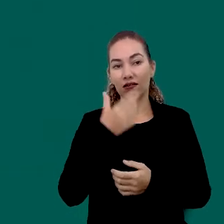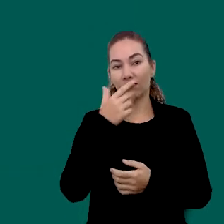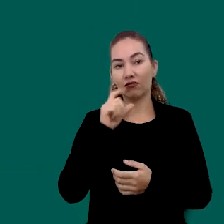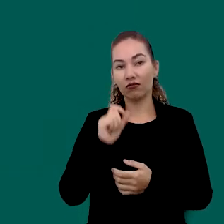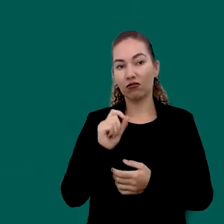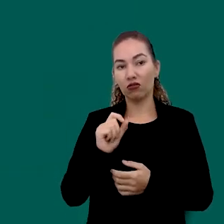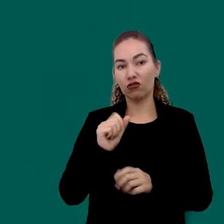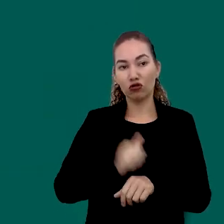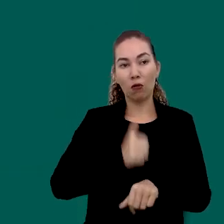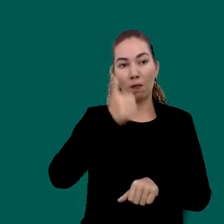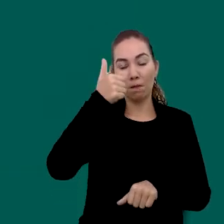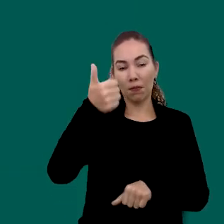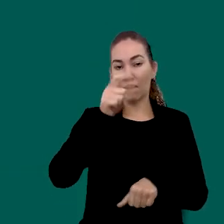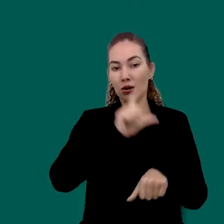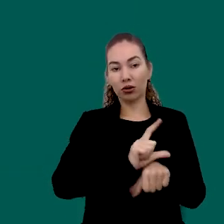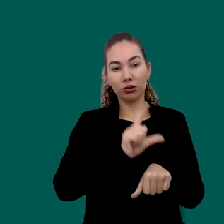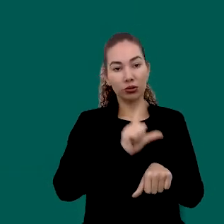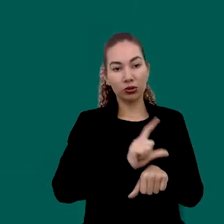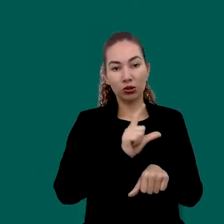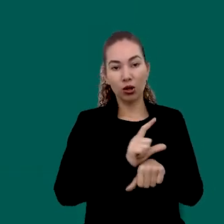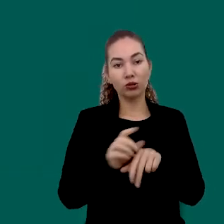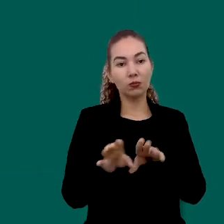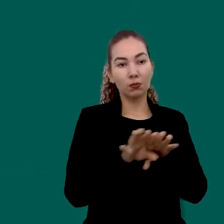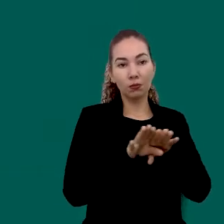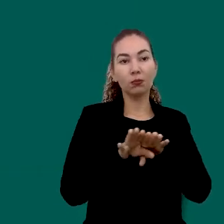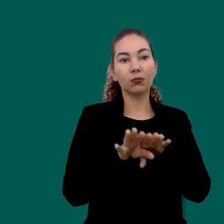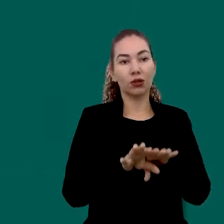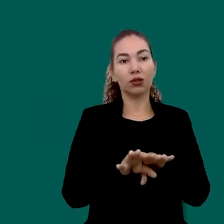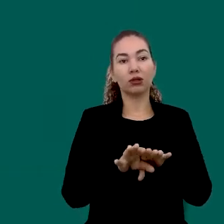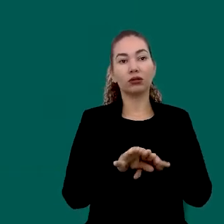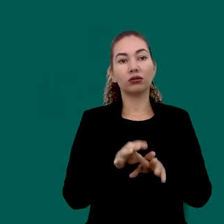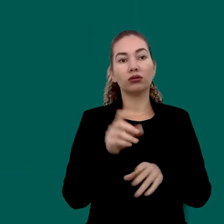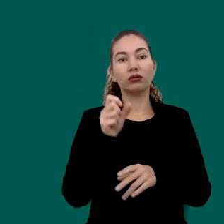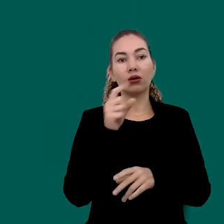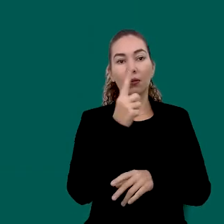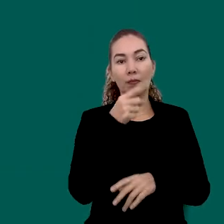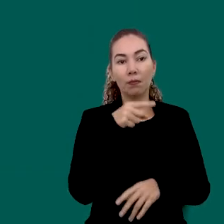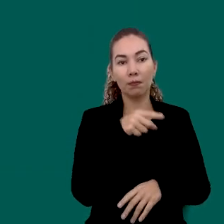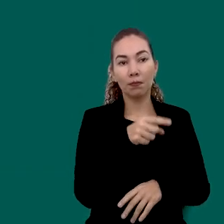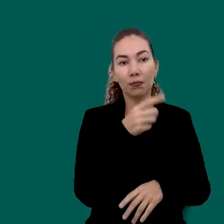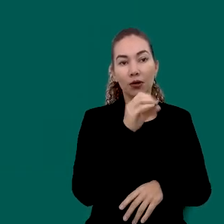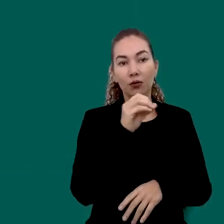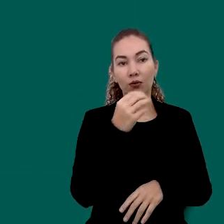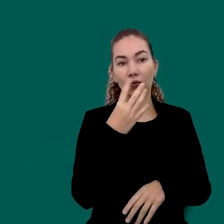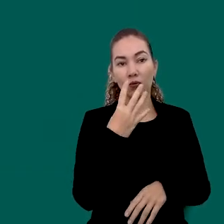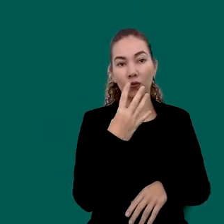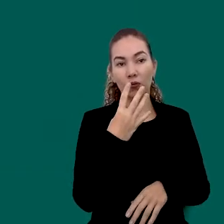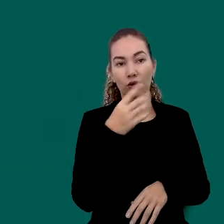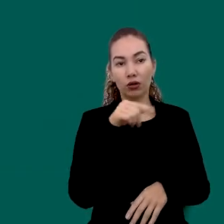considero uma das melhores lojas, assim, padrão, eles estavam com, se não me engano, 1.047